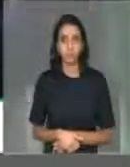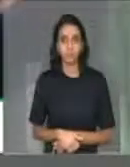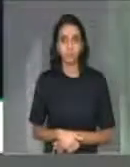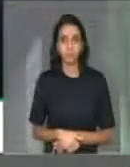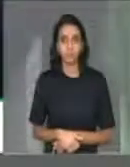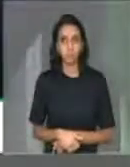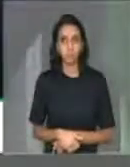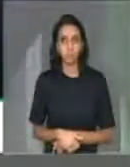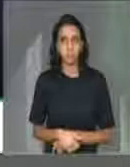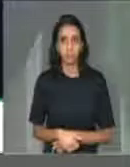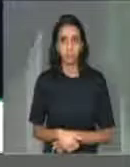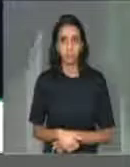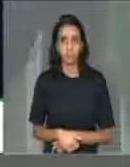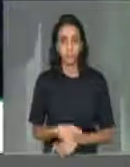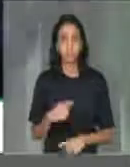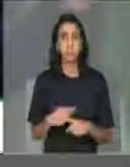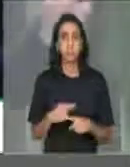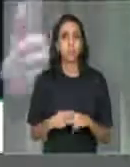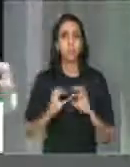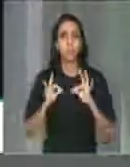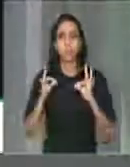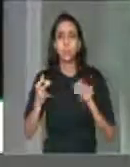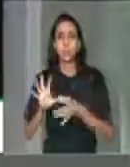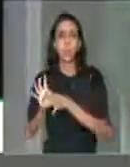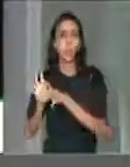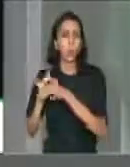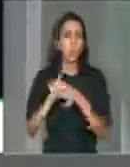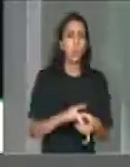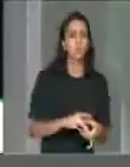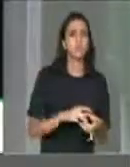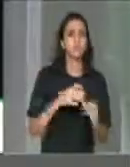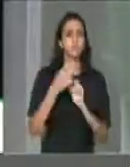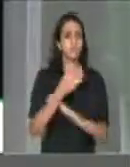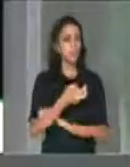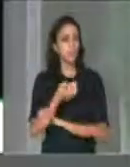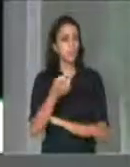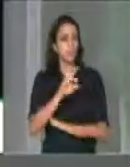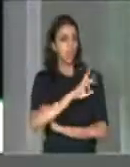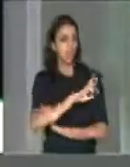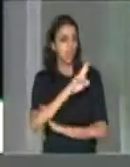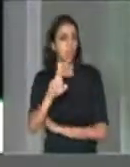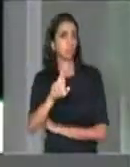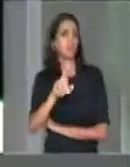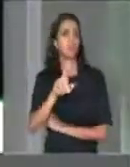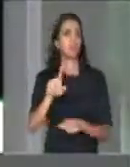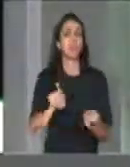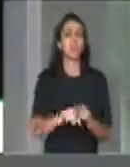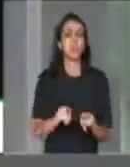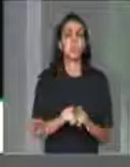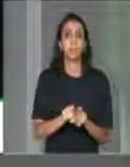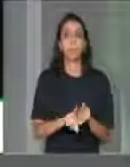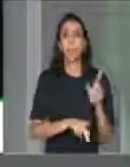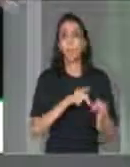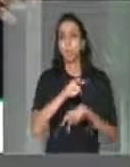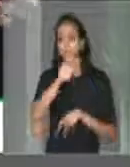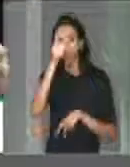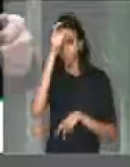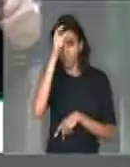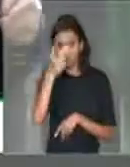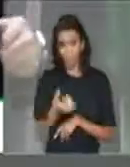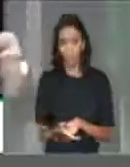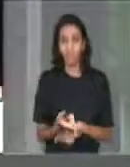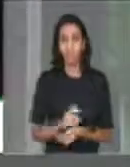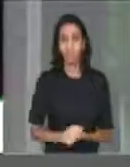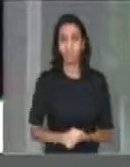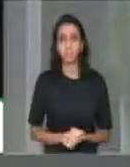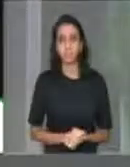uma fusão da religiosidade turca, as encantadas que foram salvas